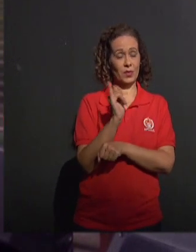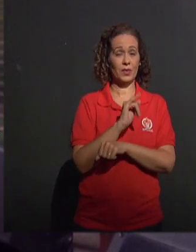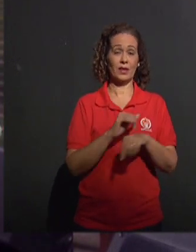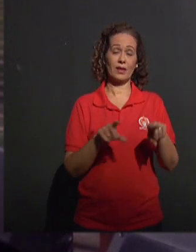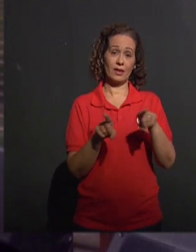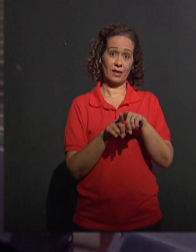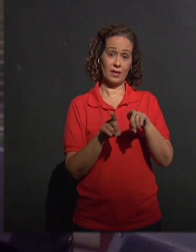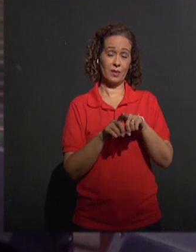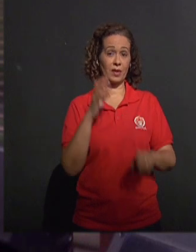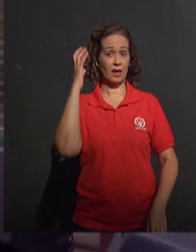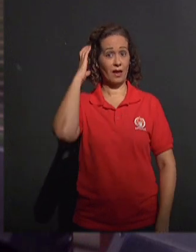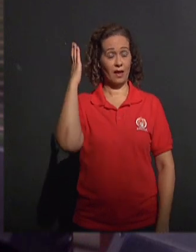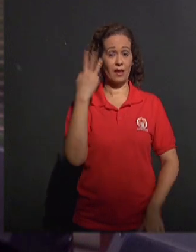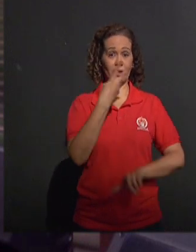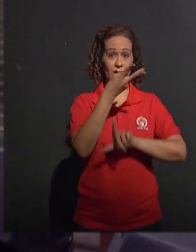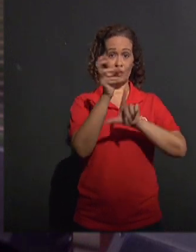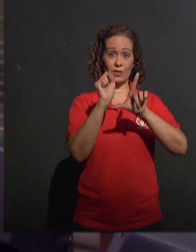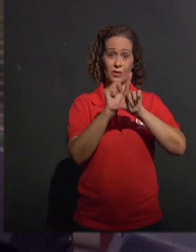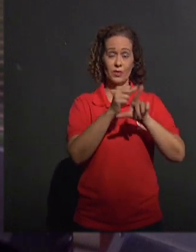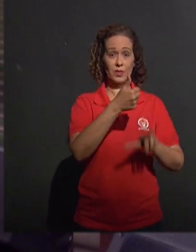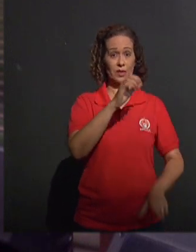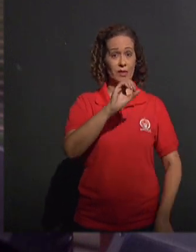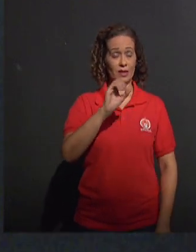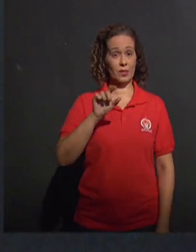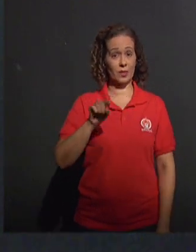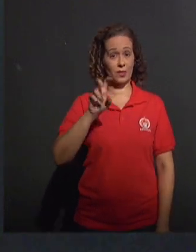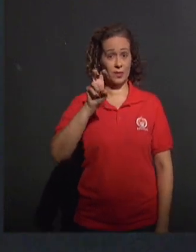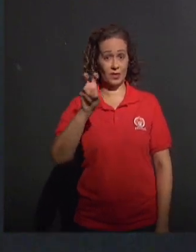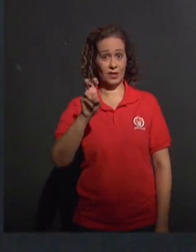também pela Rádio Super 100.5 FM.